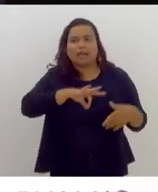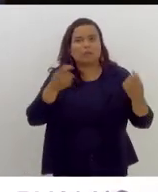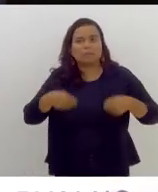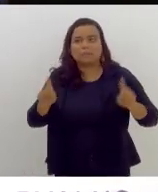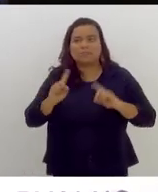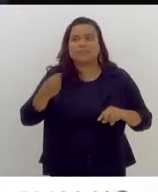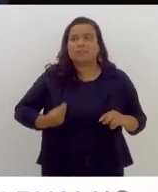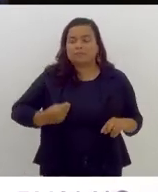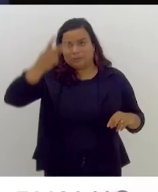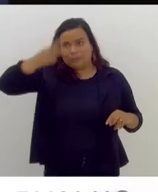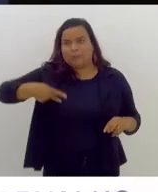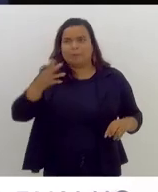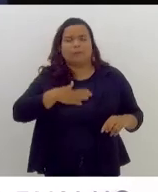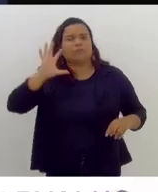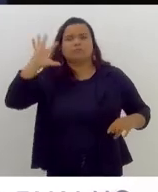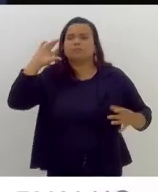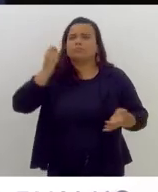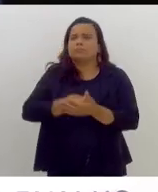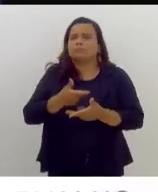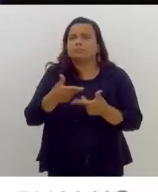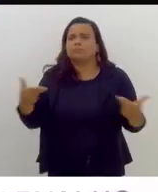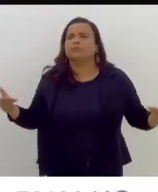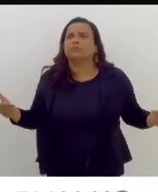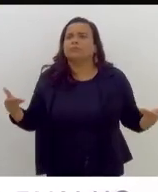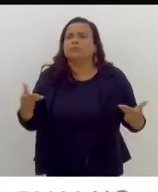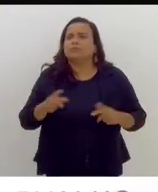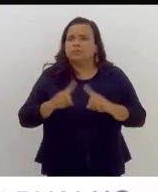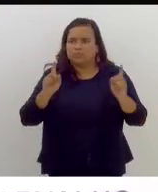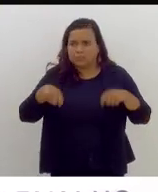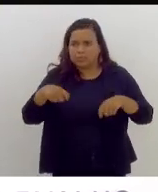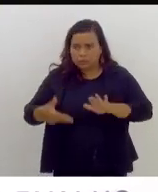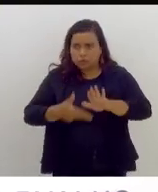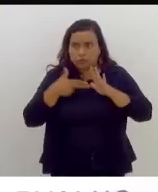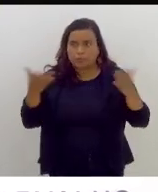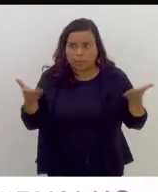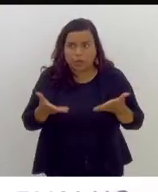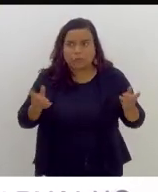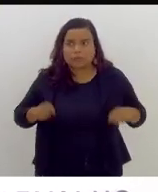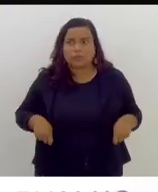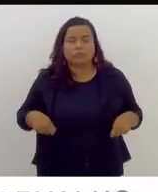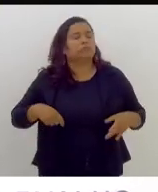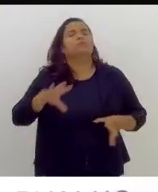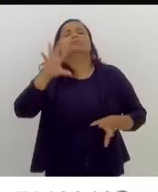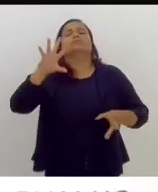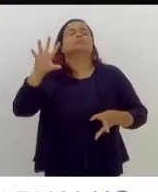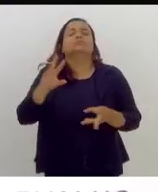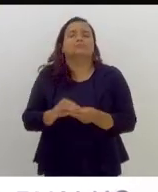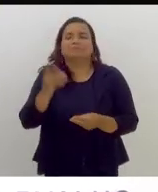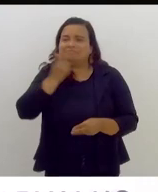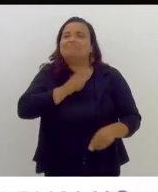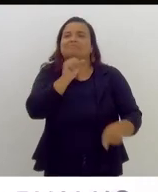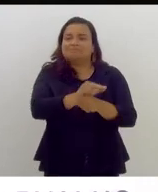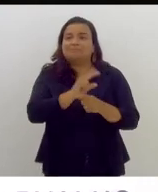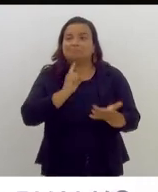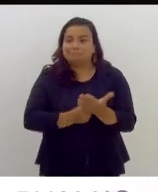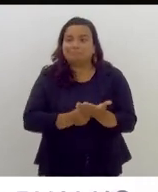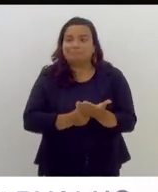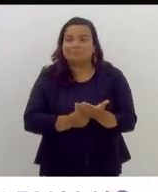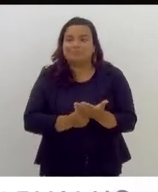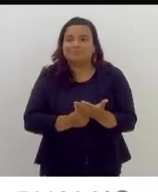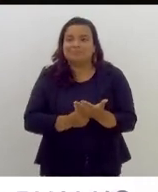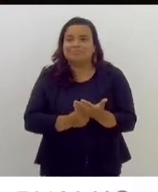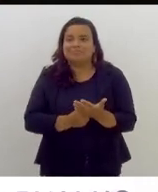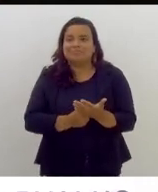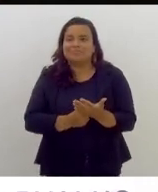vida pessoal é bem resolvida e tal. Ele disse, mas tu tens condição de assumir imediatamente e tal? Bom, conclusão. Então, combinado, afia teu facão e